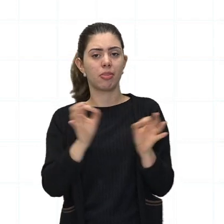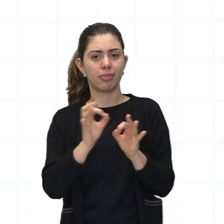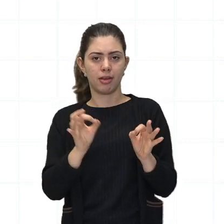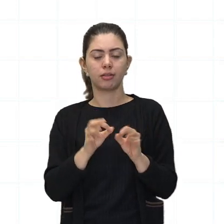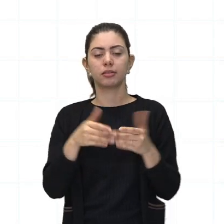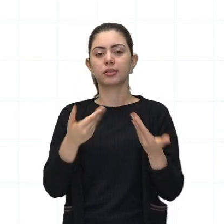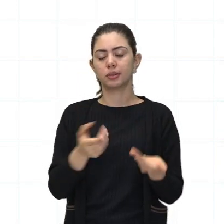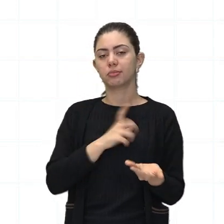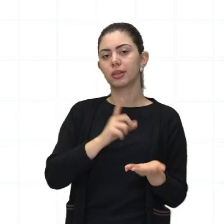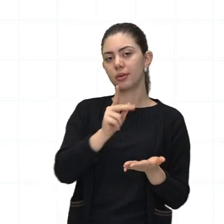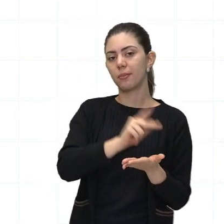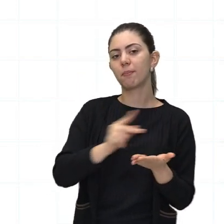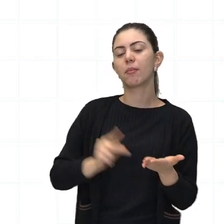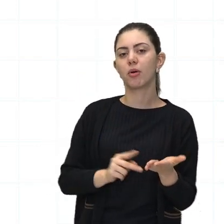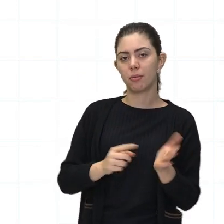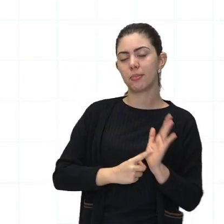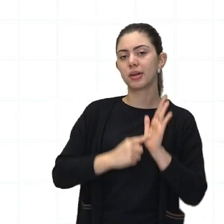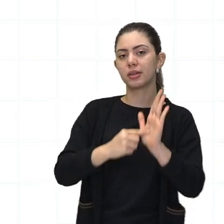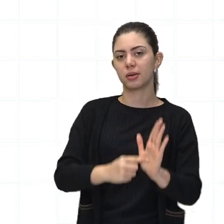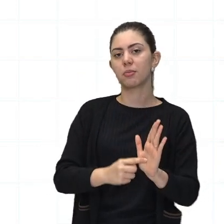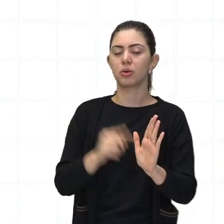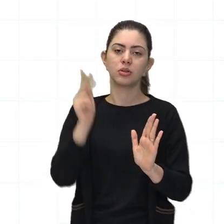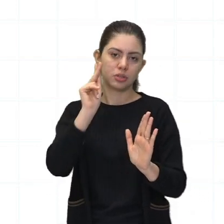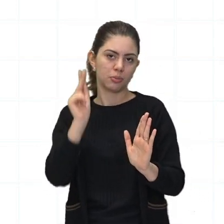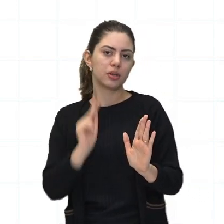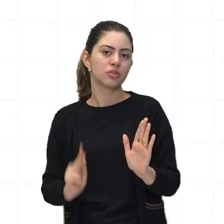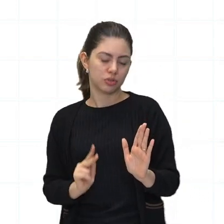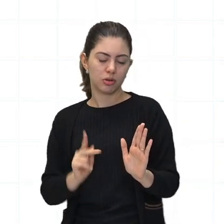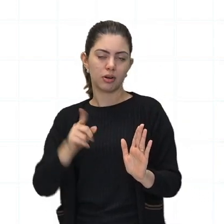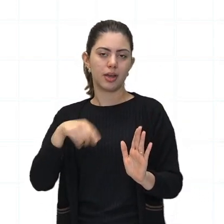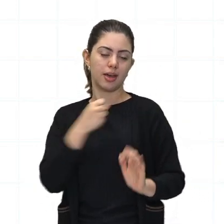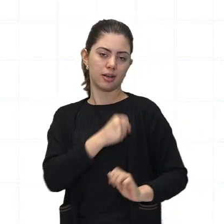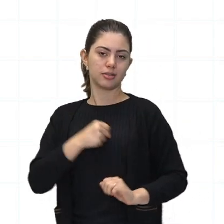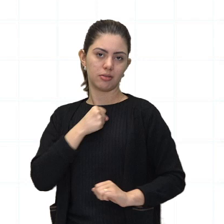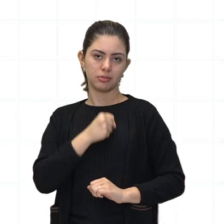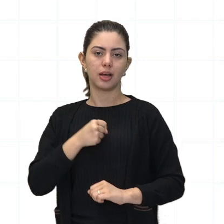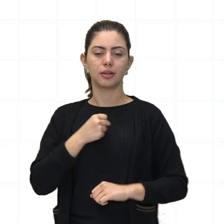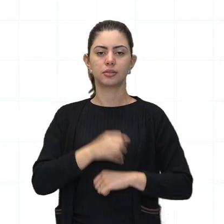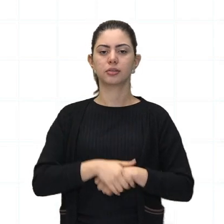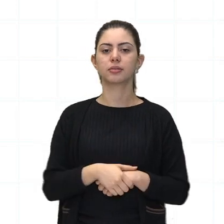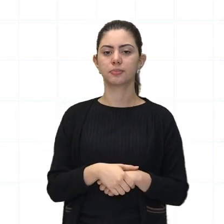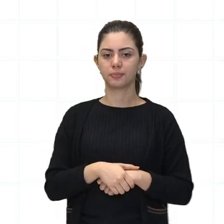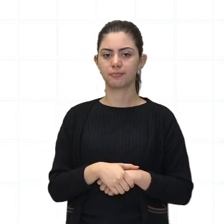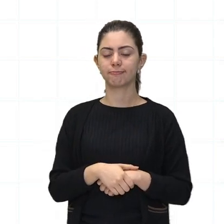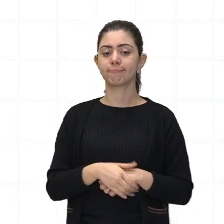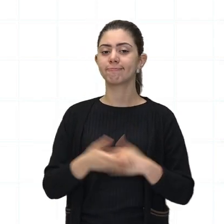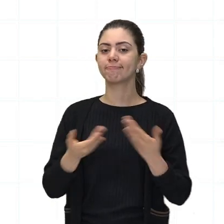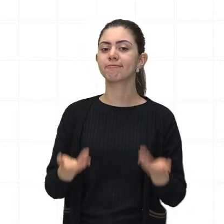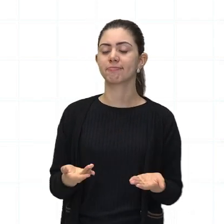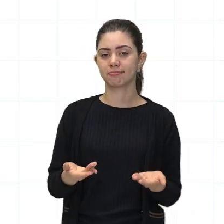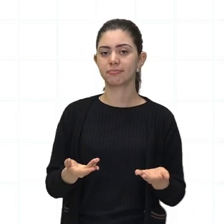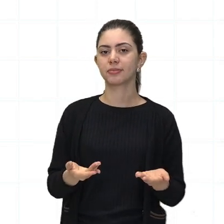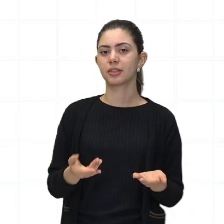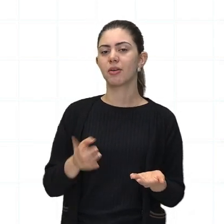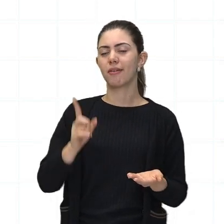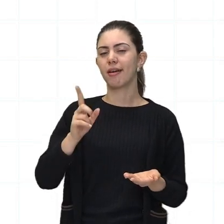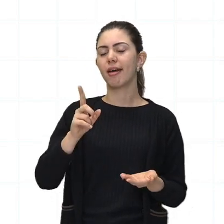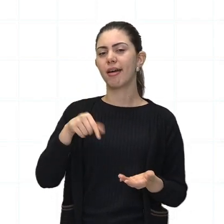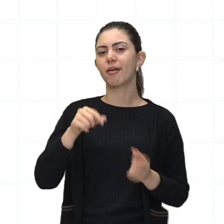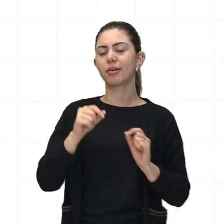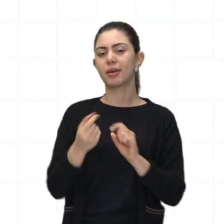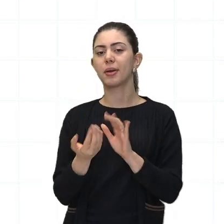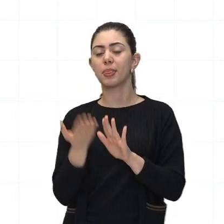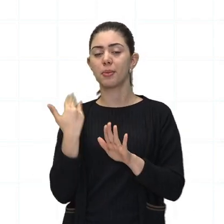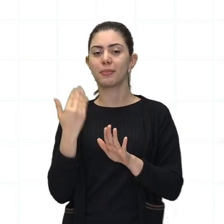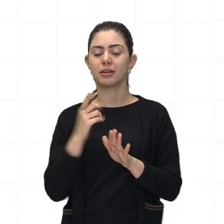tem esse poema trazendo essa ideia da saudade do amado. E nós tínhamos as cantigas de amigo, as cantigas